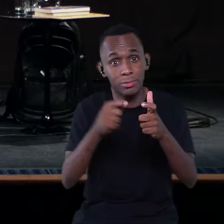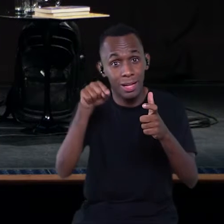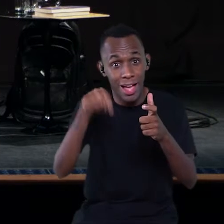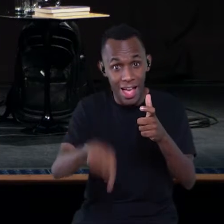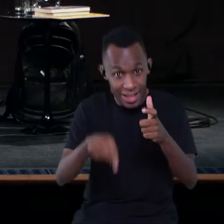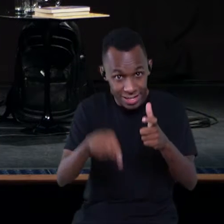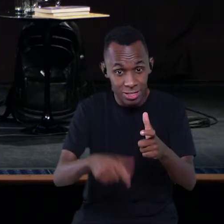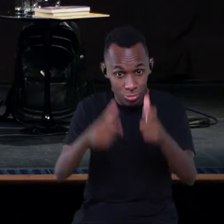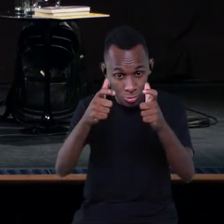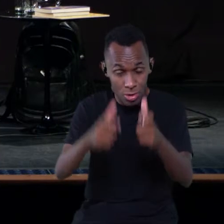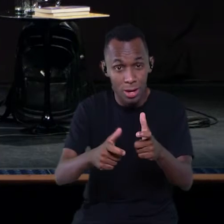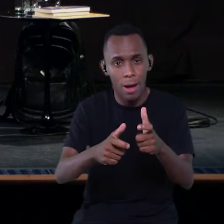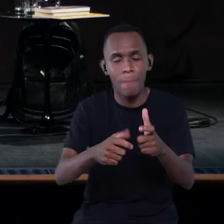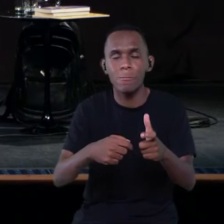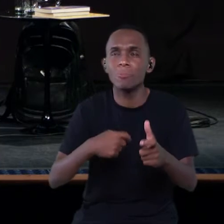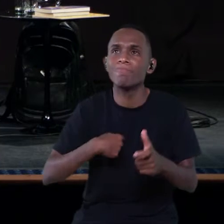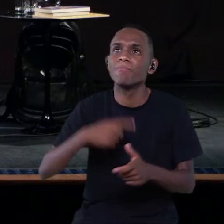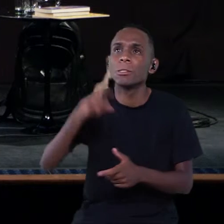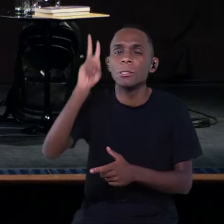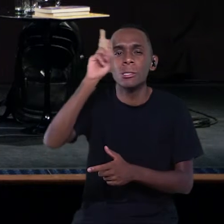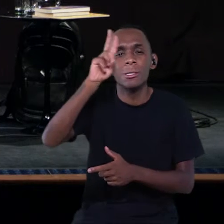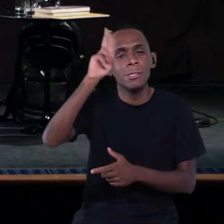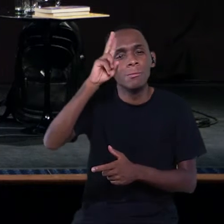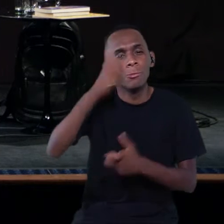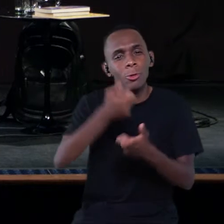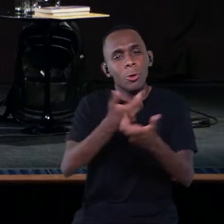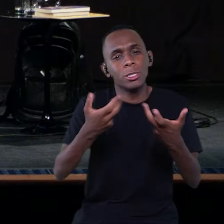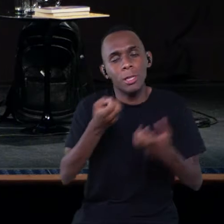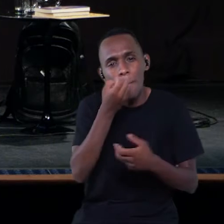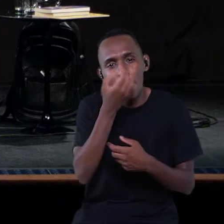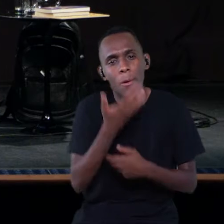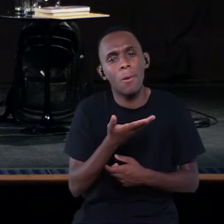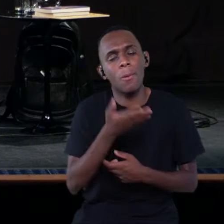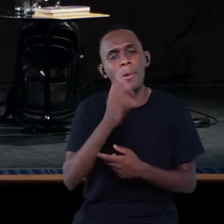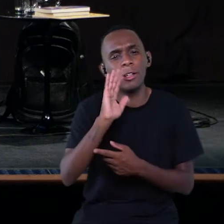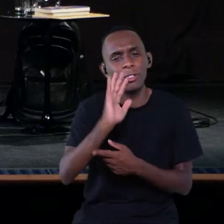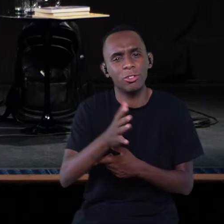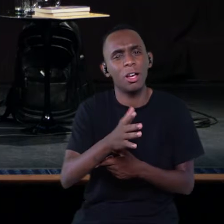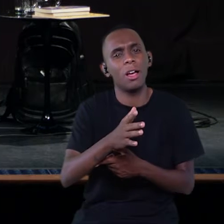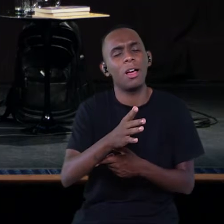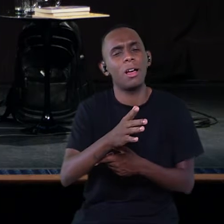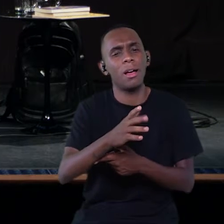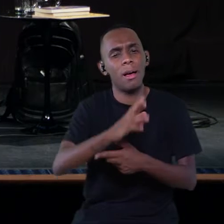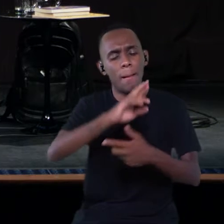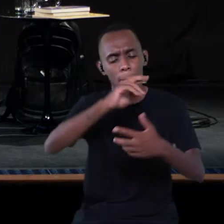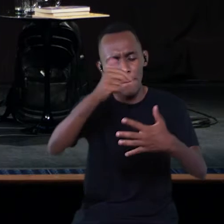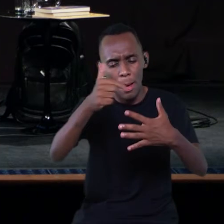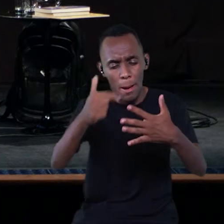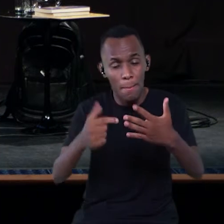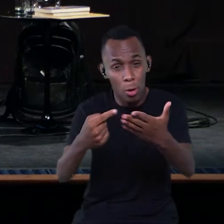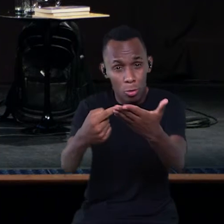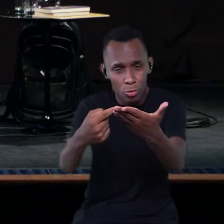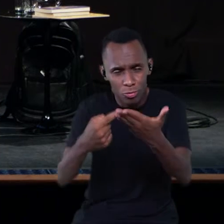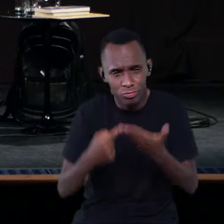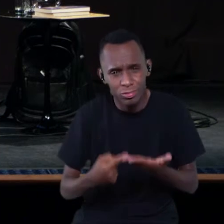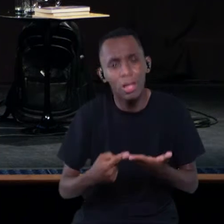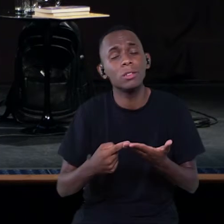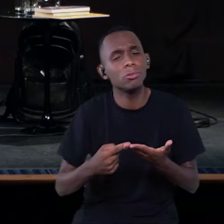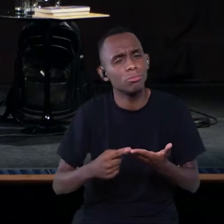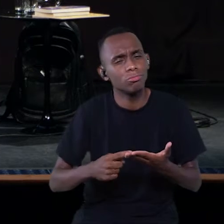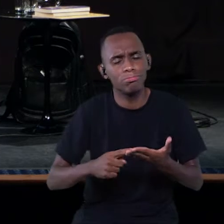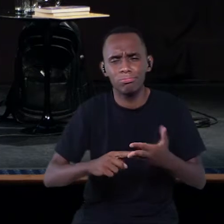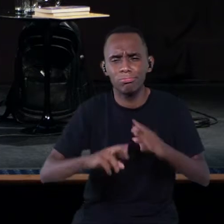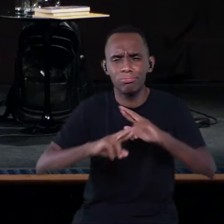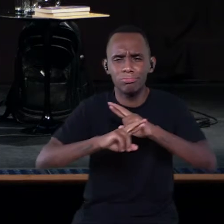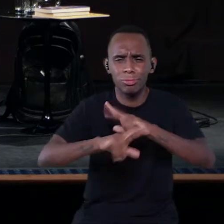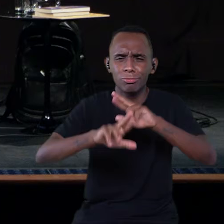de Vila Mariana me traz muito boa recordação. Já trouxemos aqui desde Conceição Evaristo, Amia Couto, Agualusa,